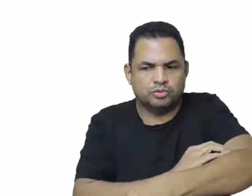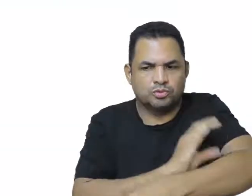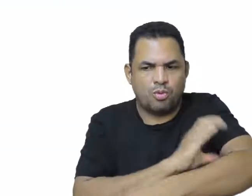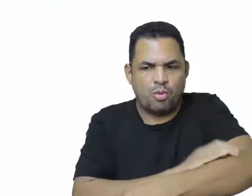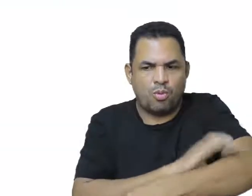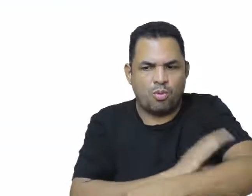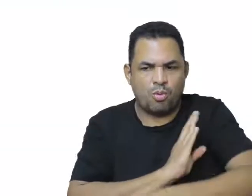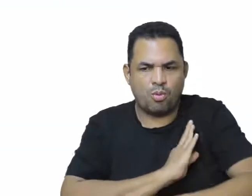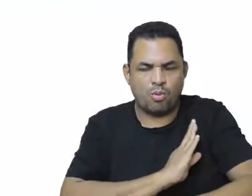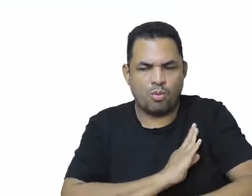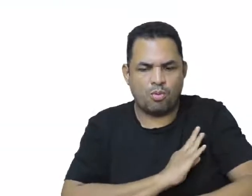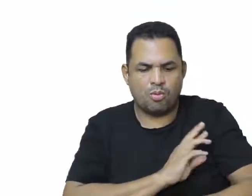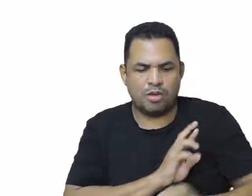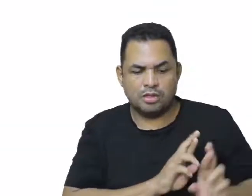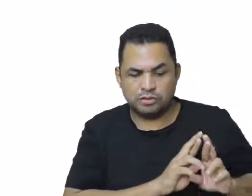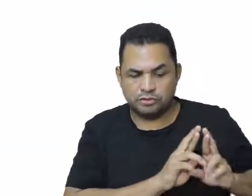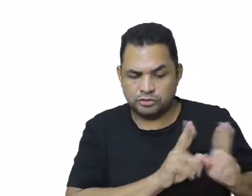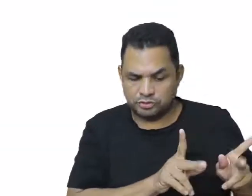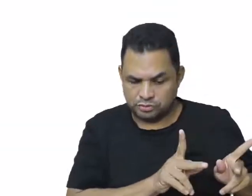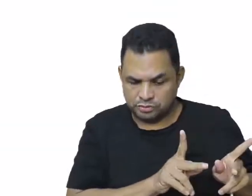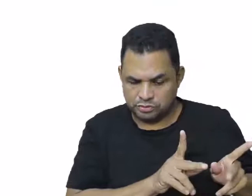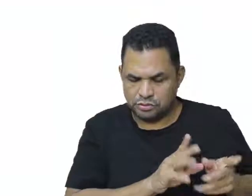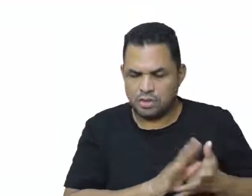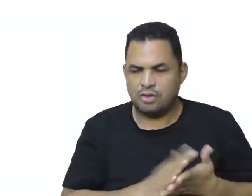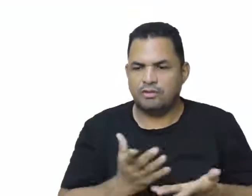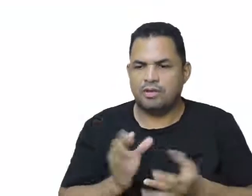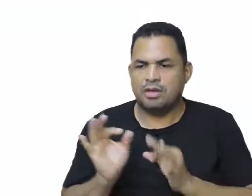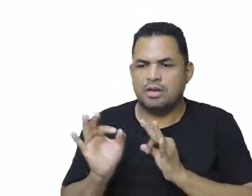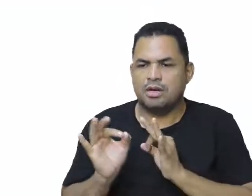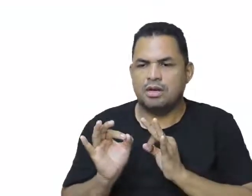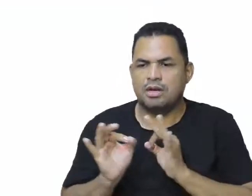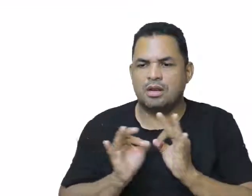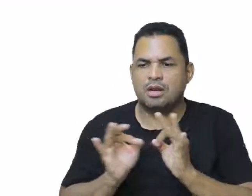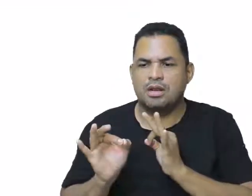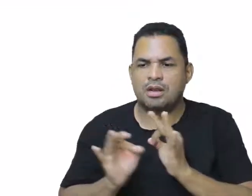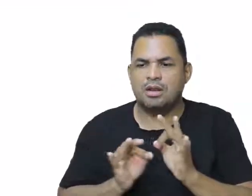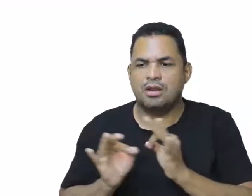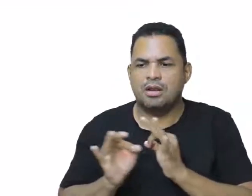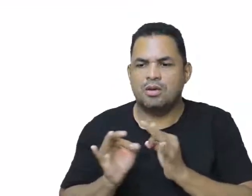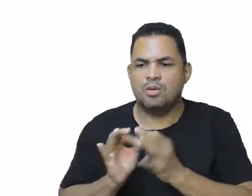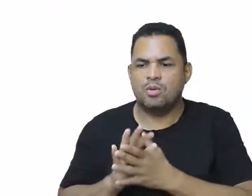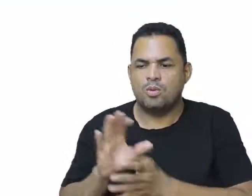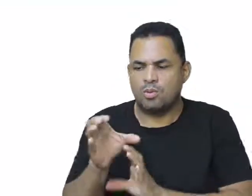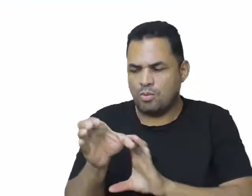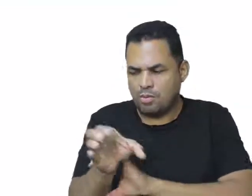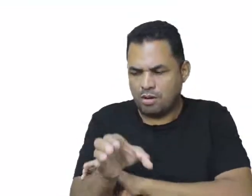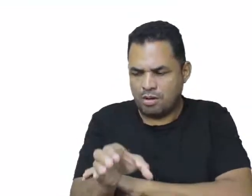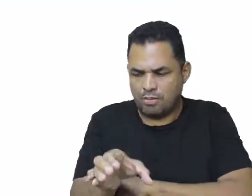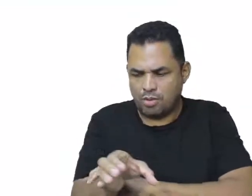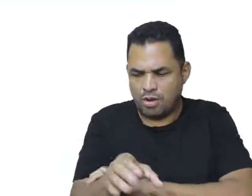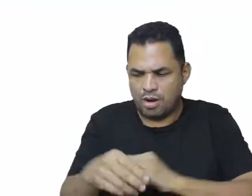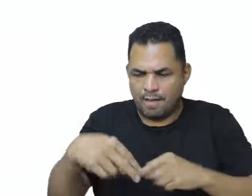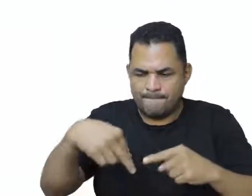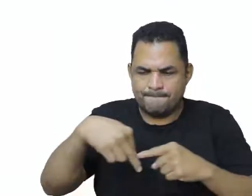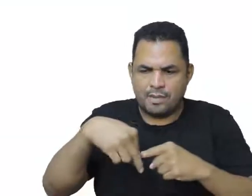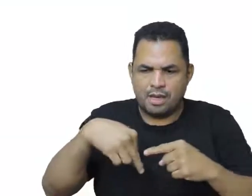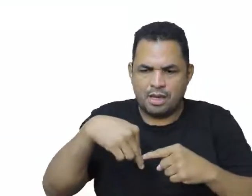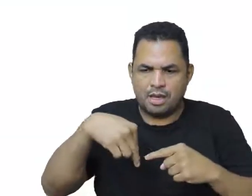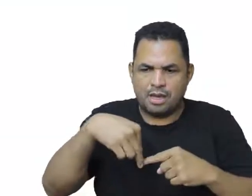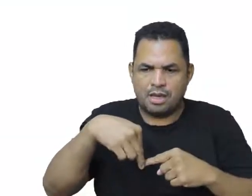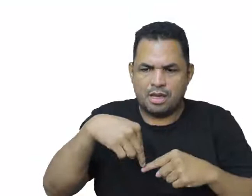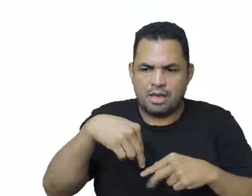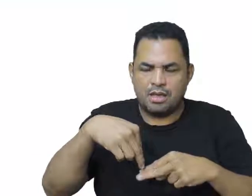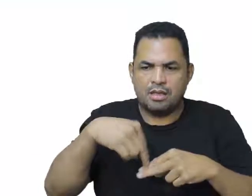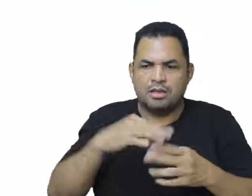não é o mesmo músculo que forma por exemplo, a minha musculatura da perna, né? O tecido que